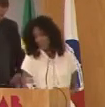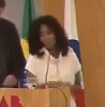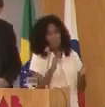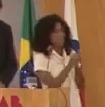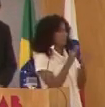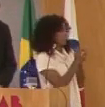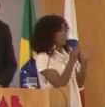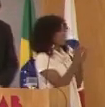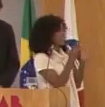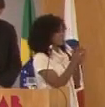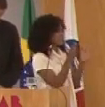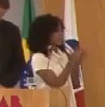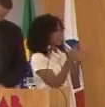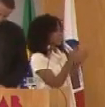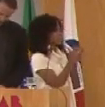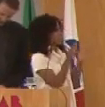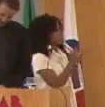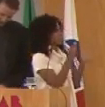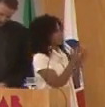obrigada.